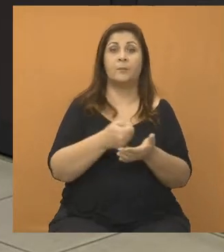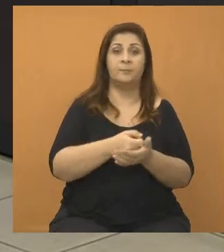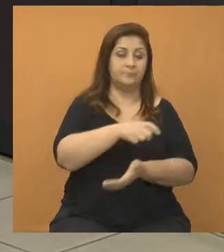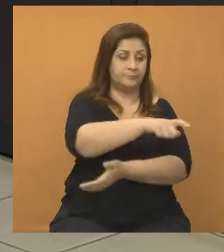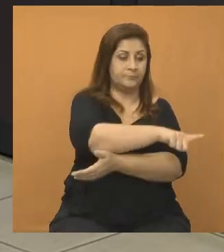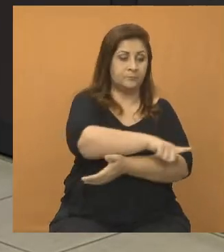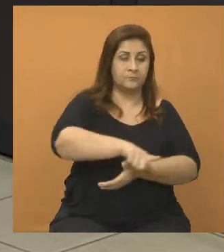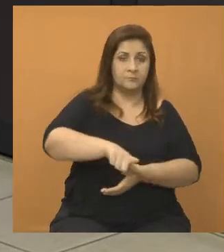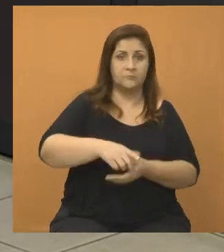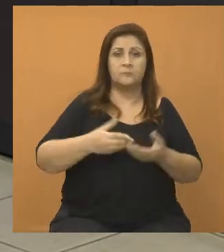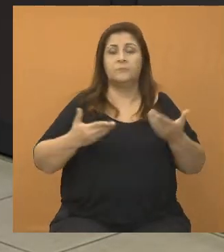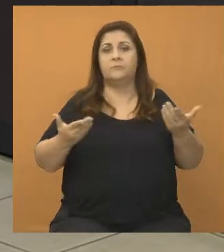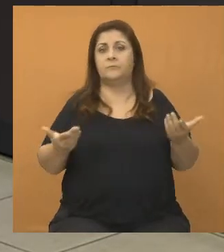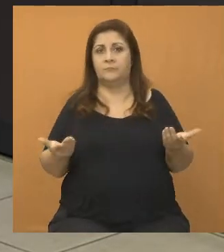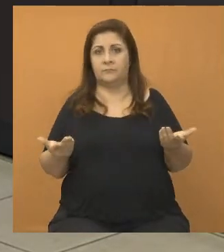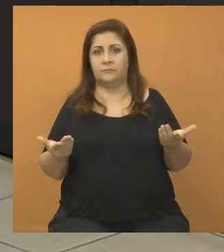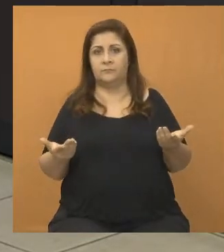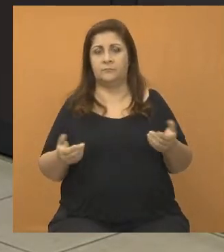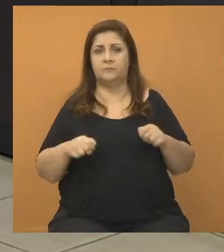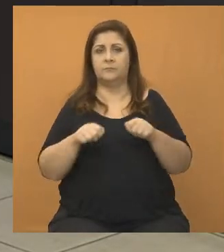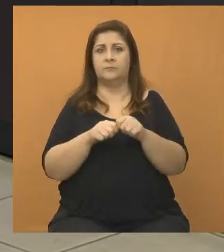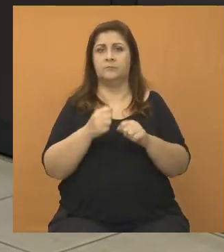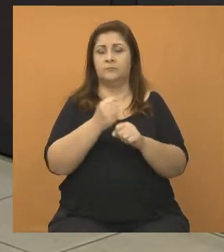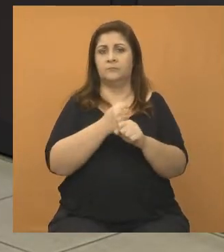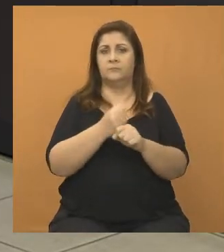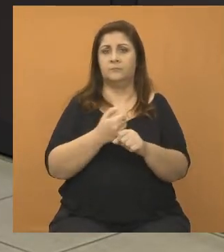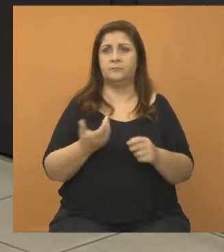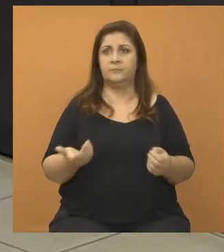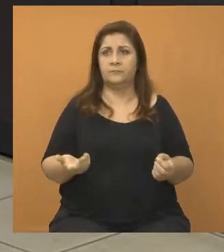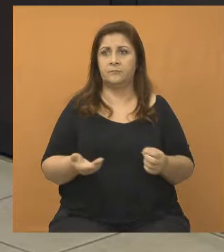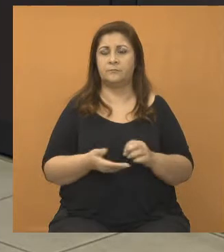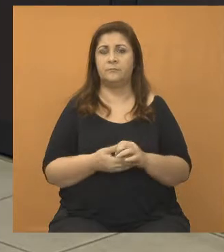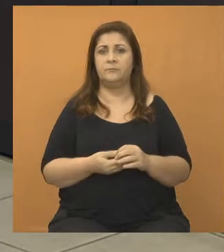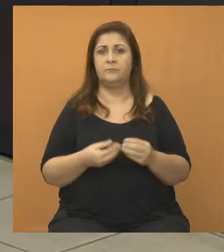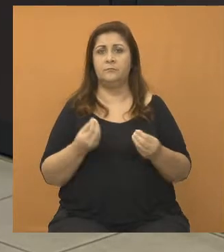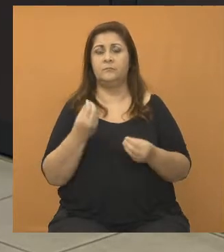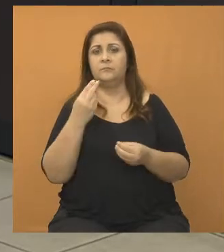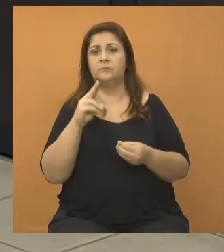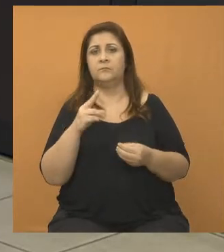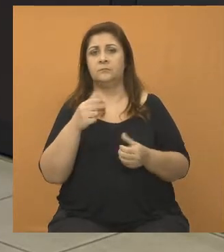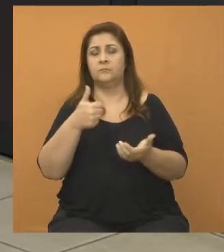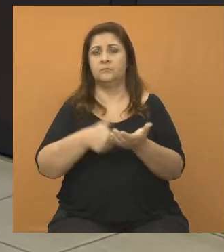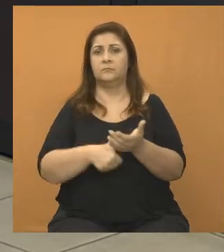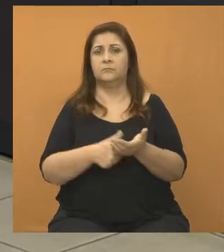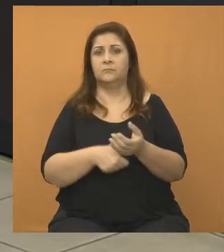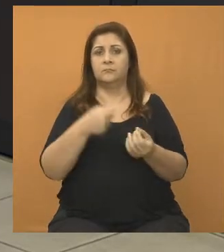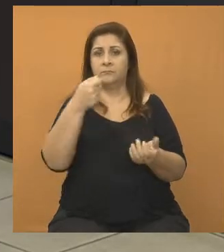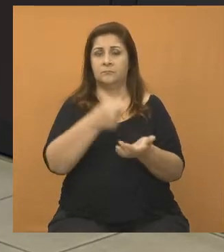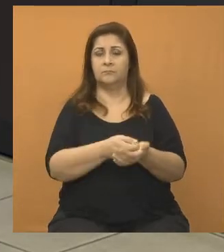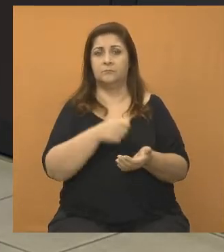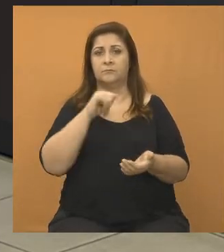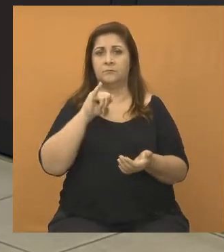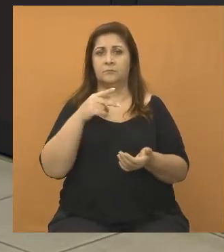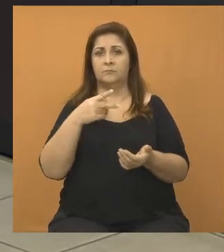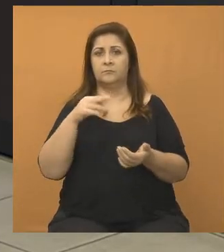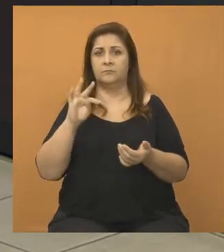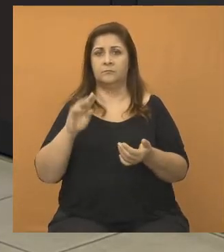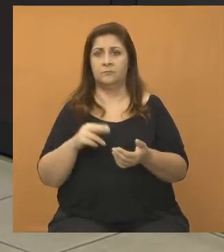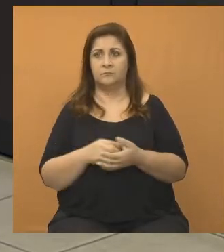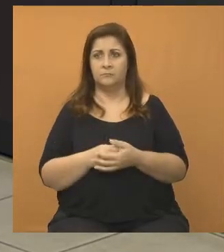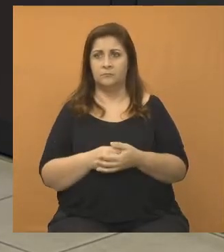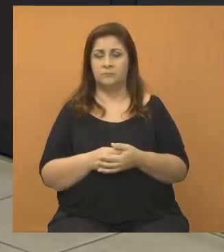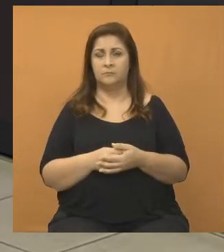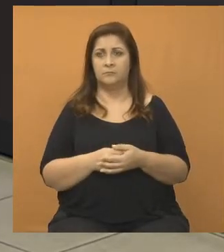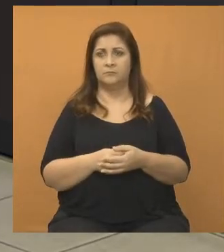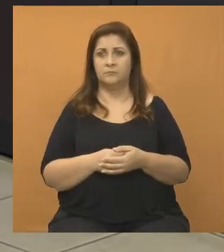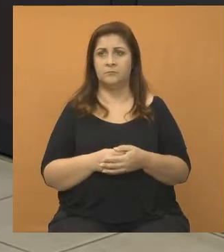fazer asfalto, se é para fazer infraestrutura, ou se é para entregar documento para eles pagar o imposto, a escritura. Que o povo, aonde 22